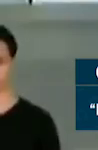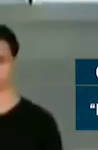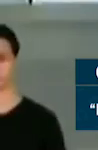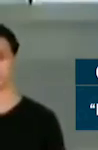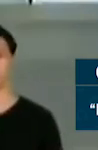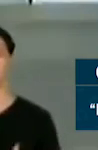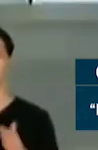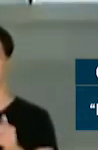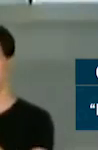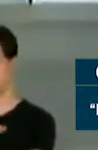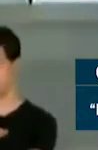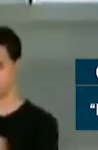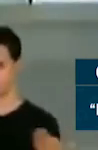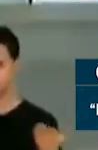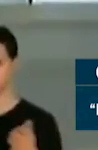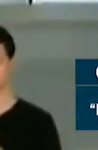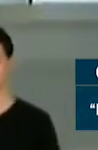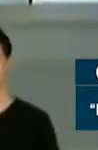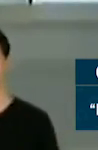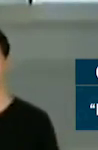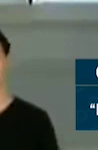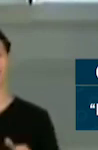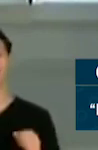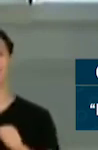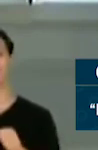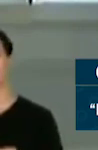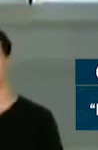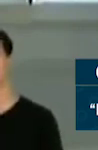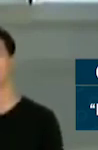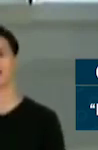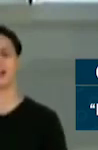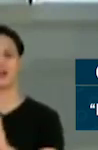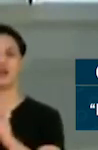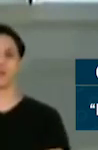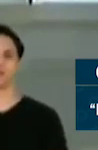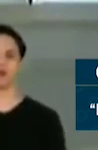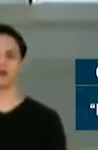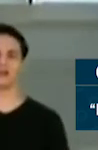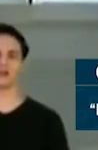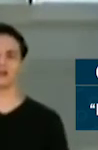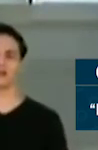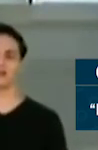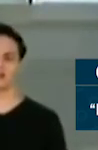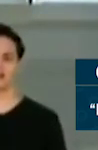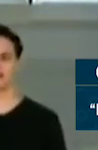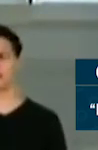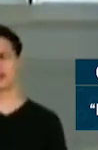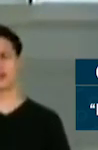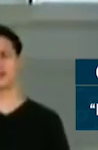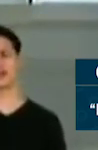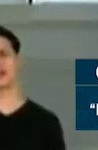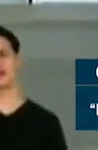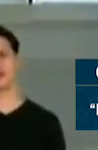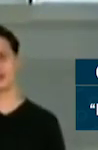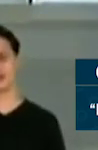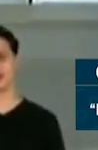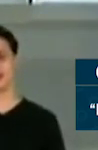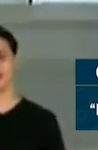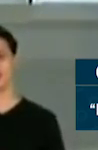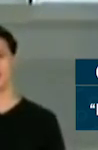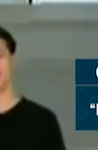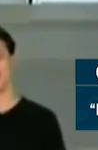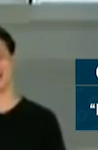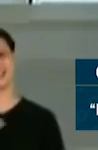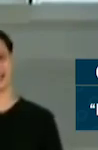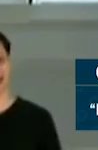para vocês não falarem no deputado Ricardo Barros. Ele é onipresente, é uma pessoa que está presente